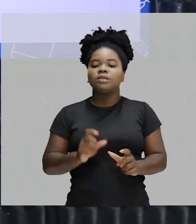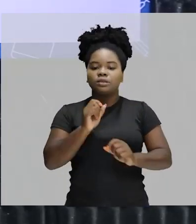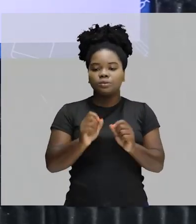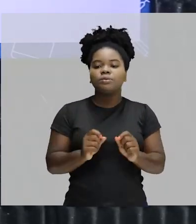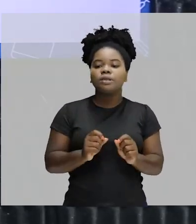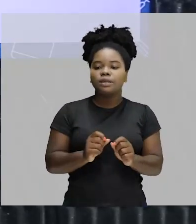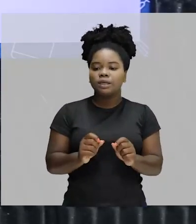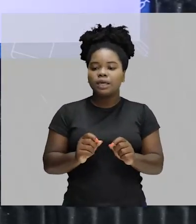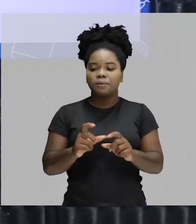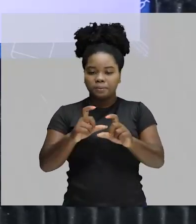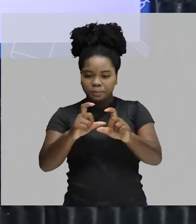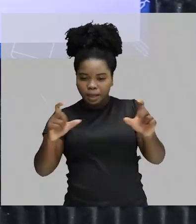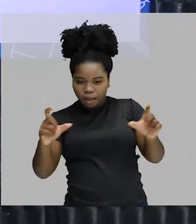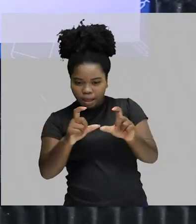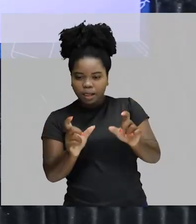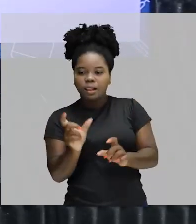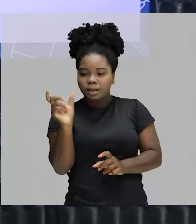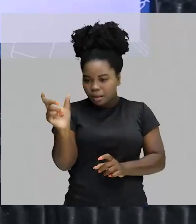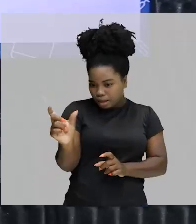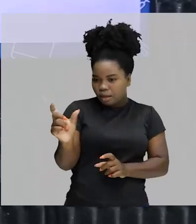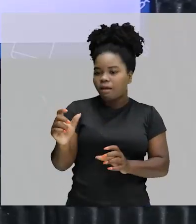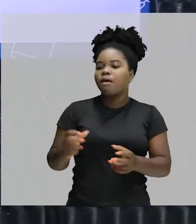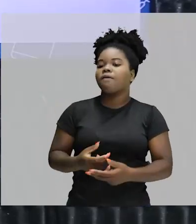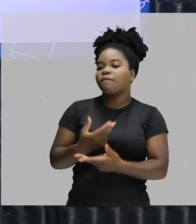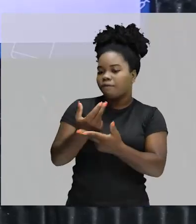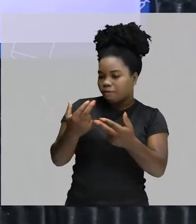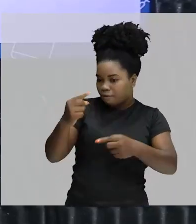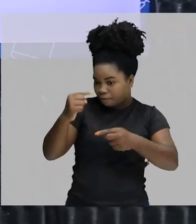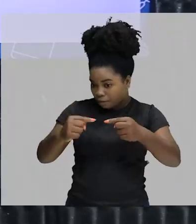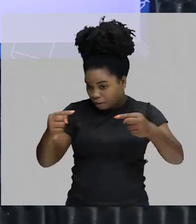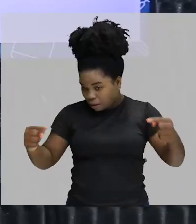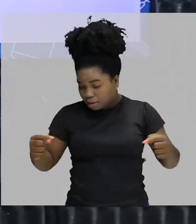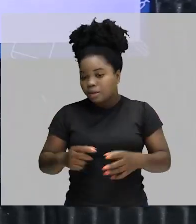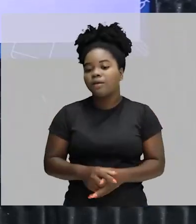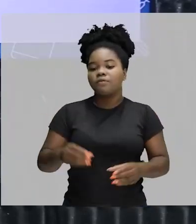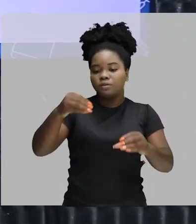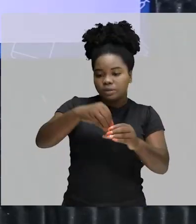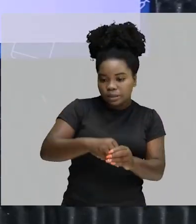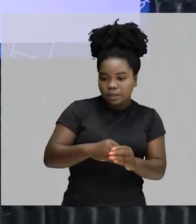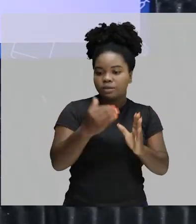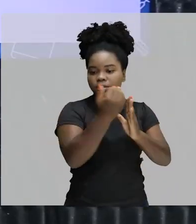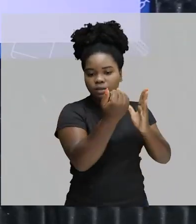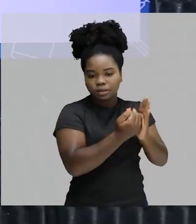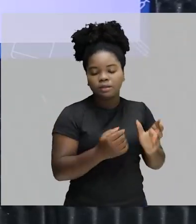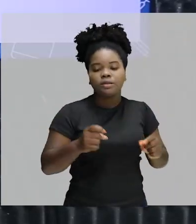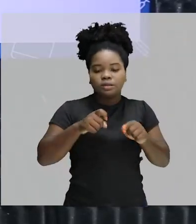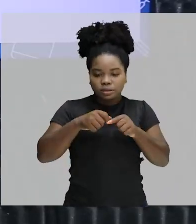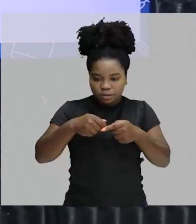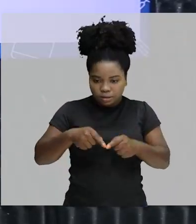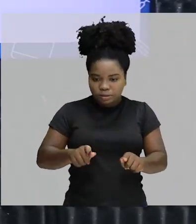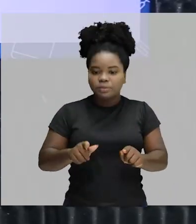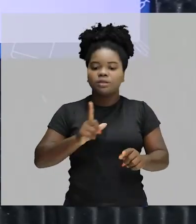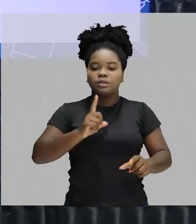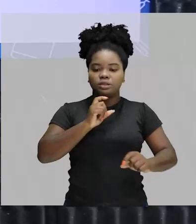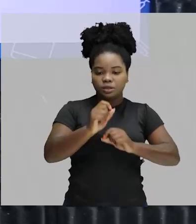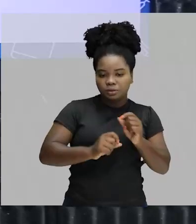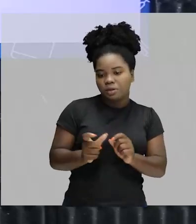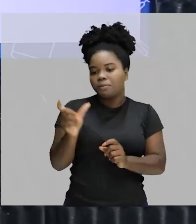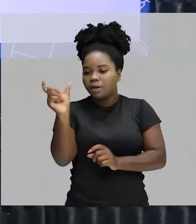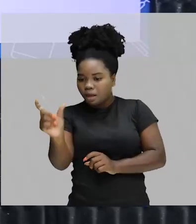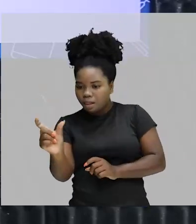das classes gramaticais, nós temos as palavras que são variáveis e as palavras que são invariáveis. Então, só